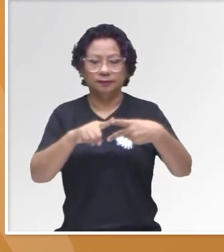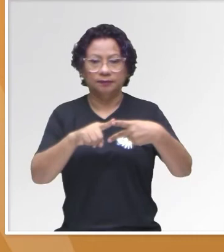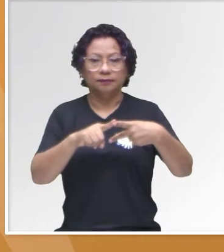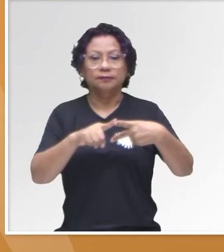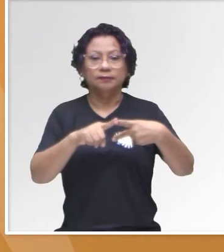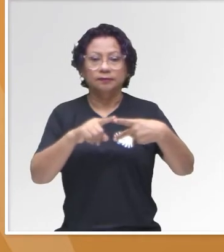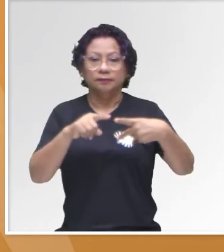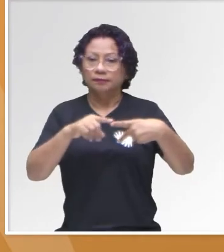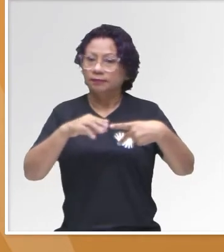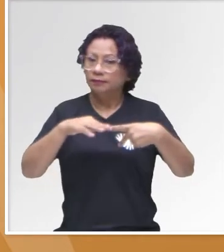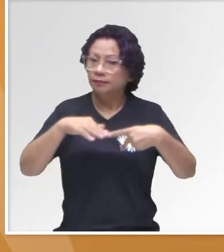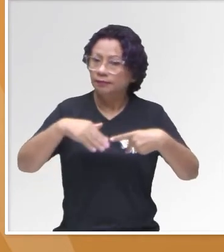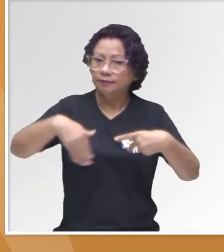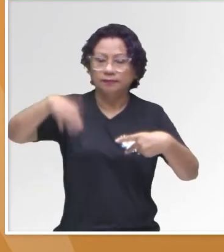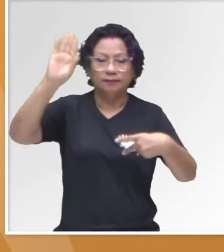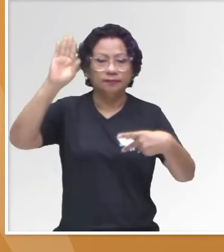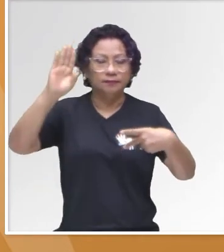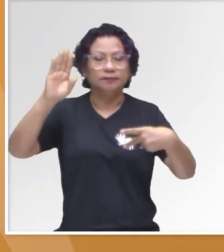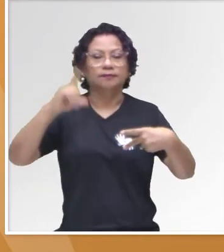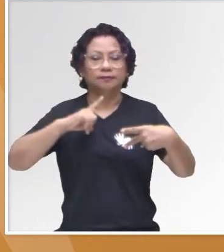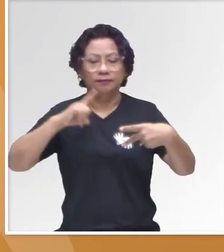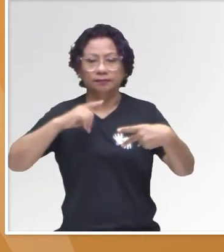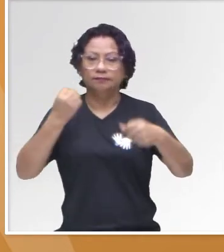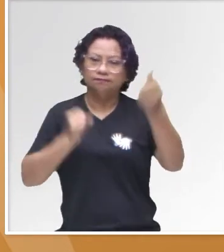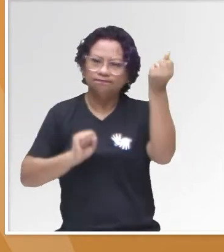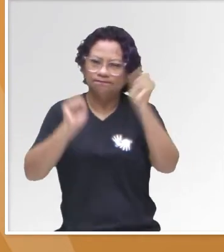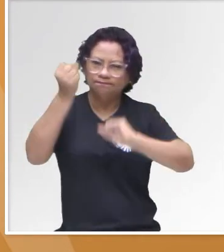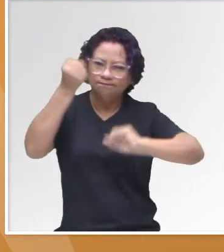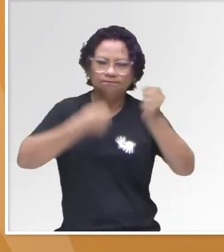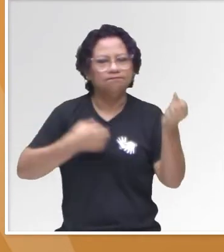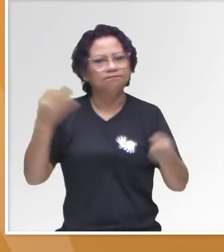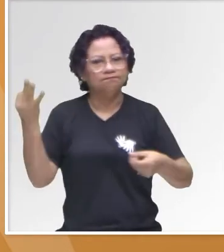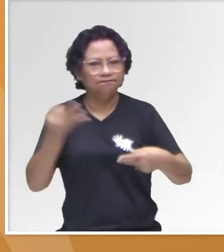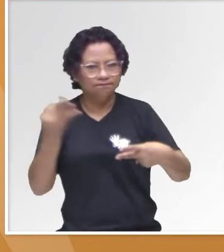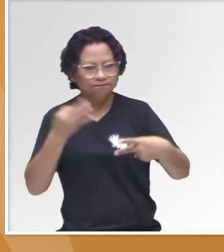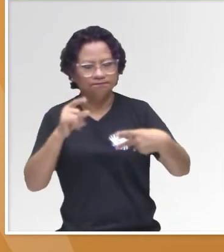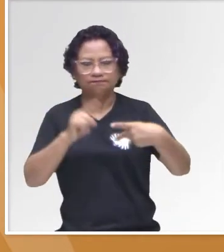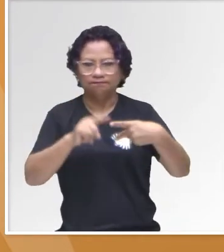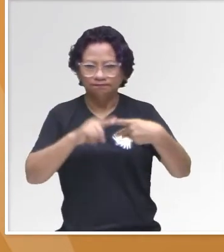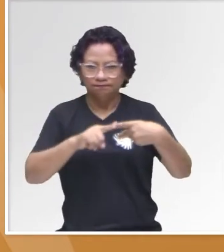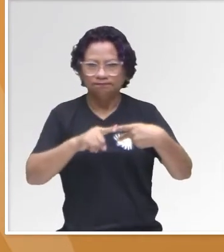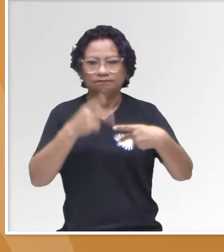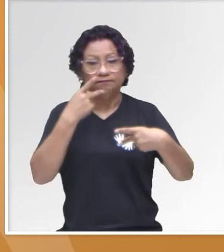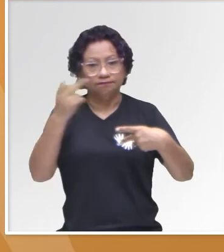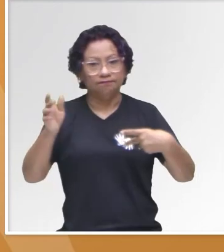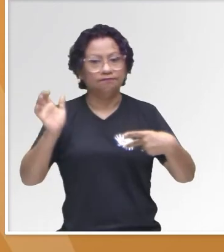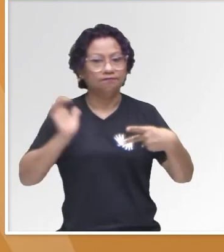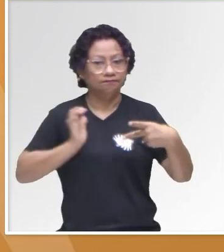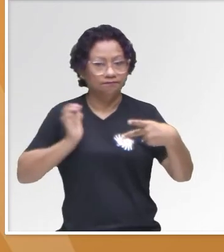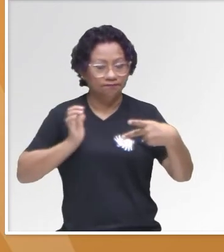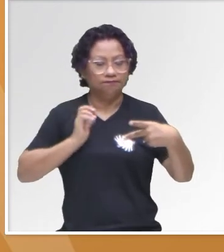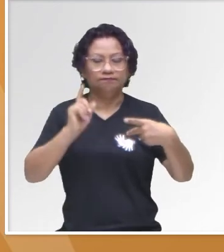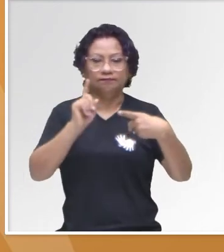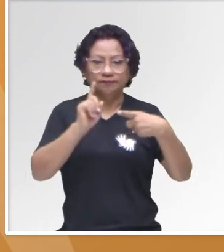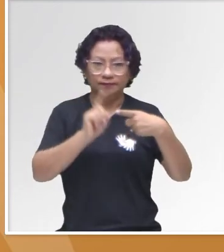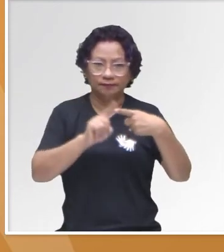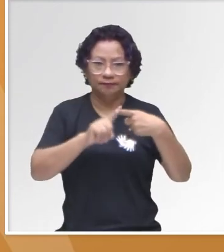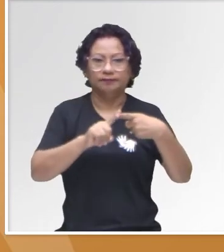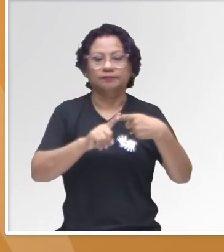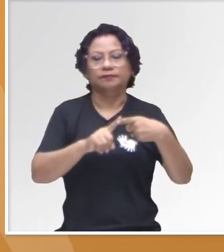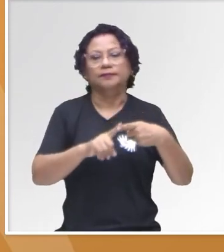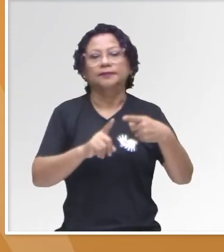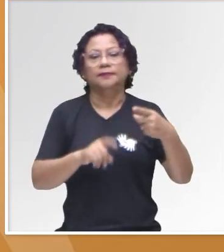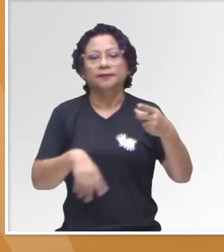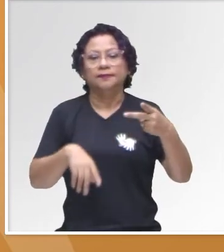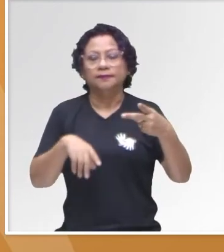aqueles países industrializados, o que a gente chama de países ricos ou países desenvolvidos. Vou colocar aqui alguns